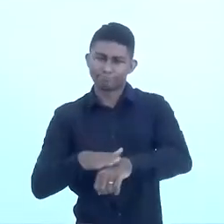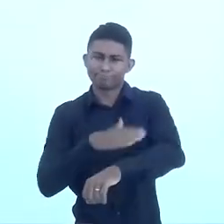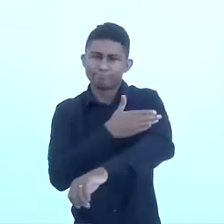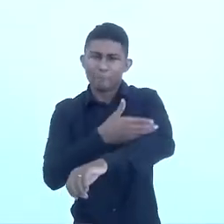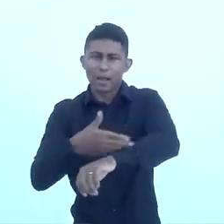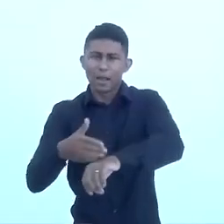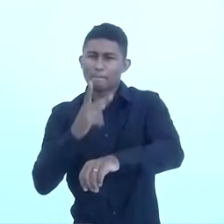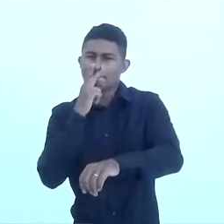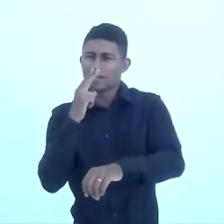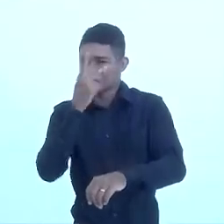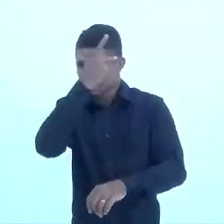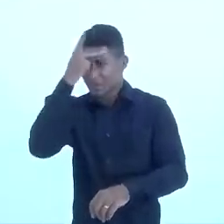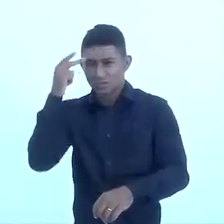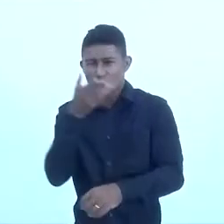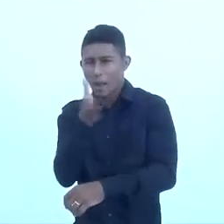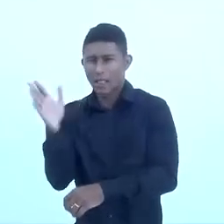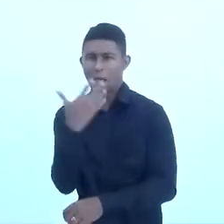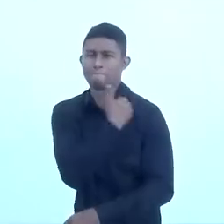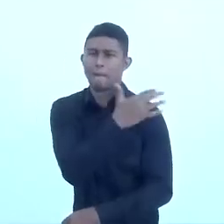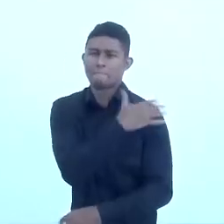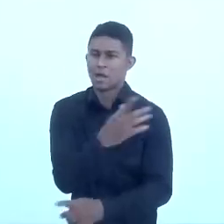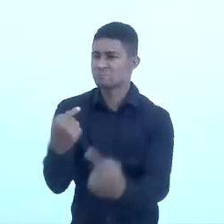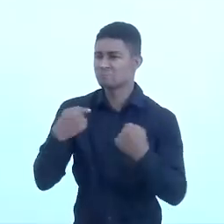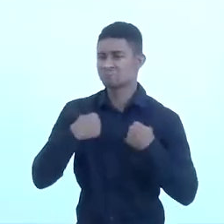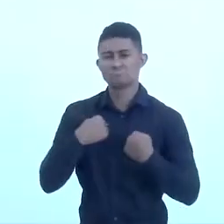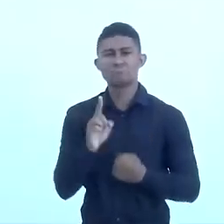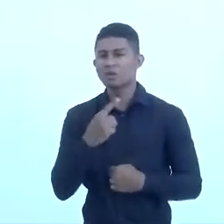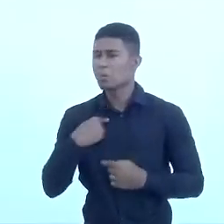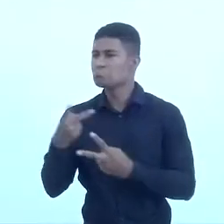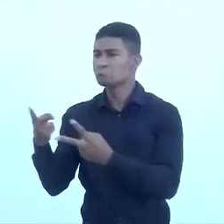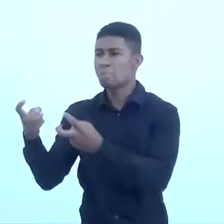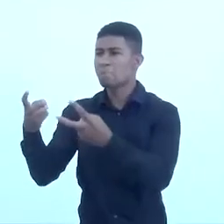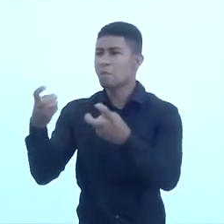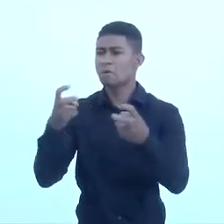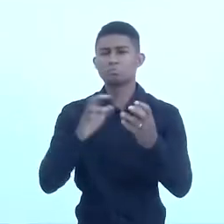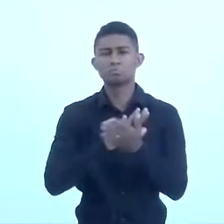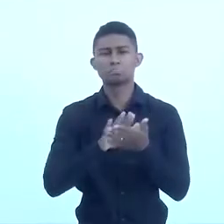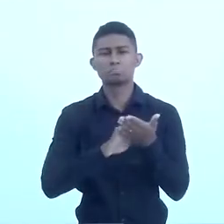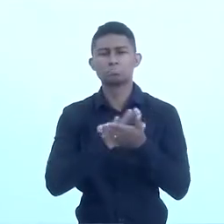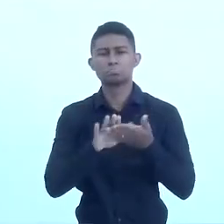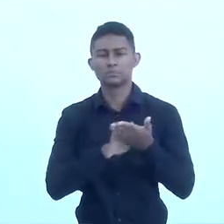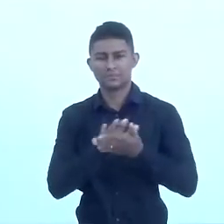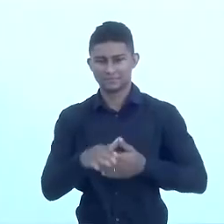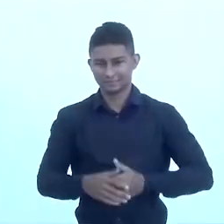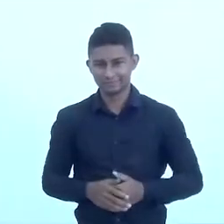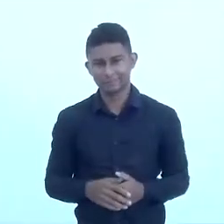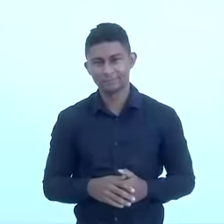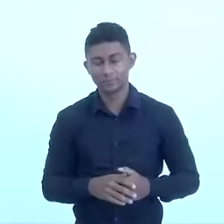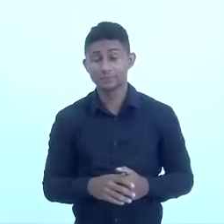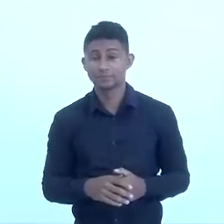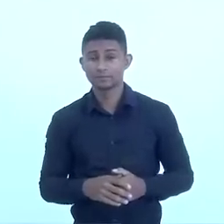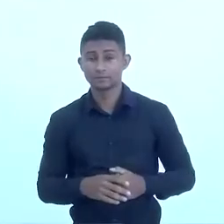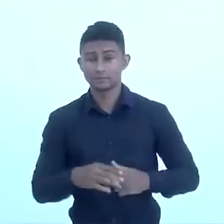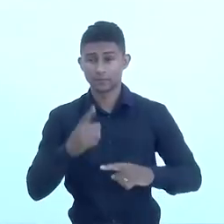escapei dessas histórias. Eu não percebi o preconceito social, isso eu não percebi. Porque houve